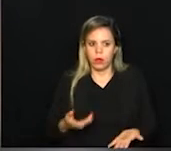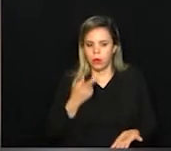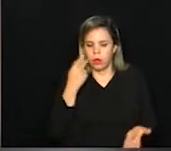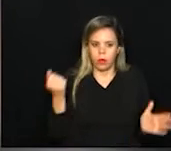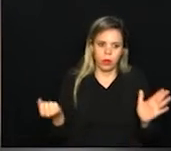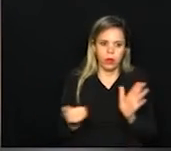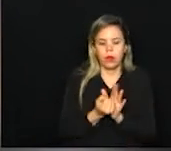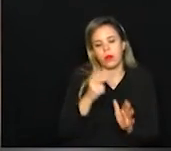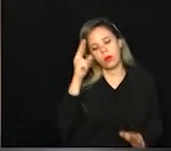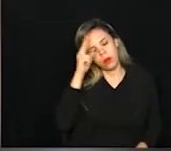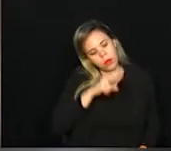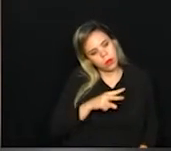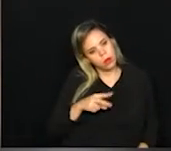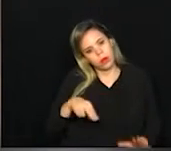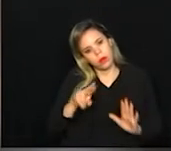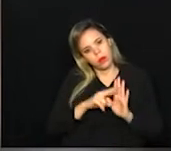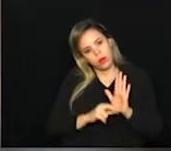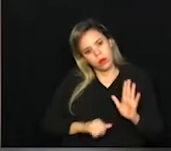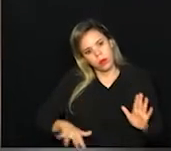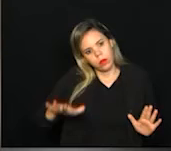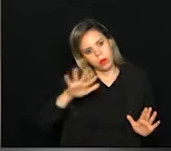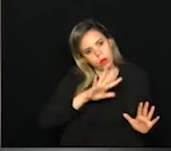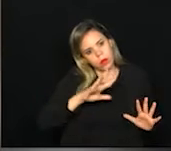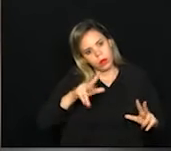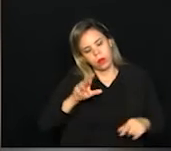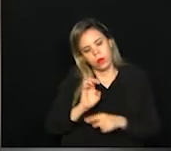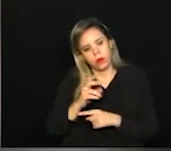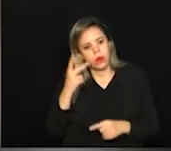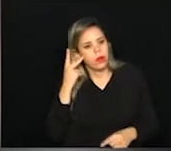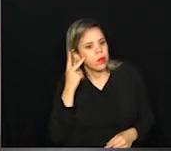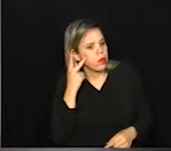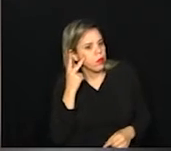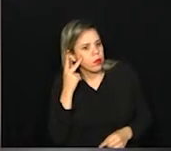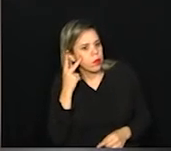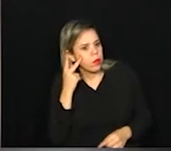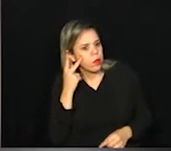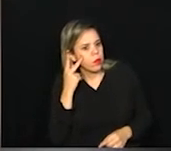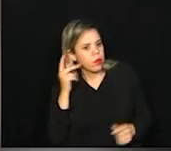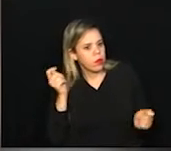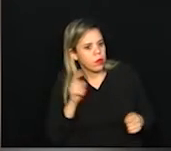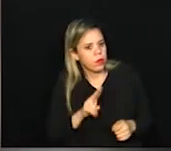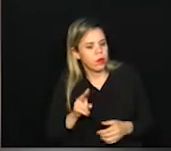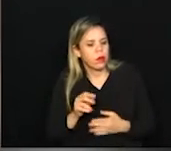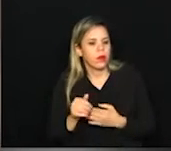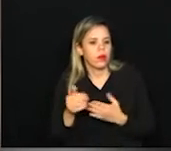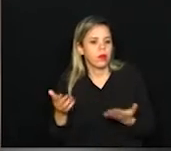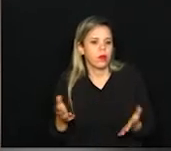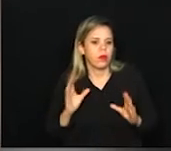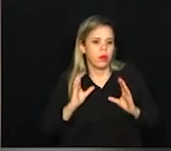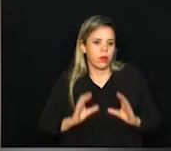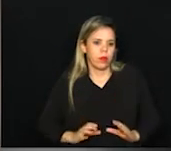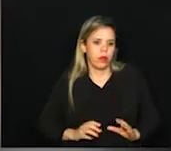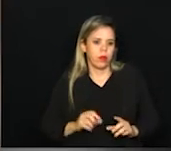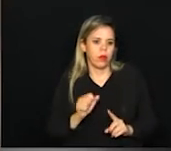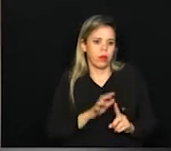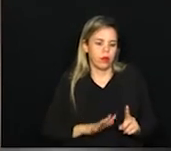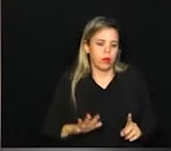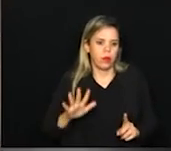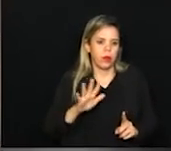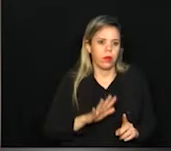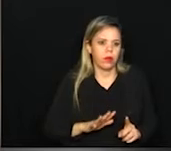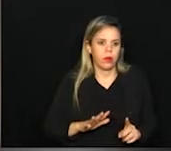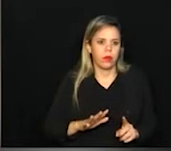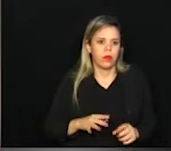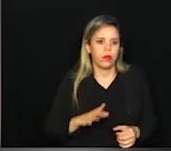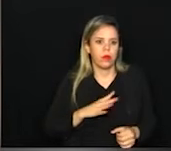registrar e lembrar, as regras são gerais para todo o estado de São Paulo, servem como um guia para o comportamento da sociedade, mas